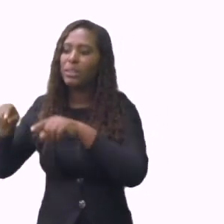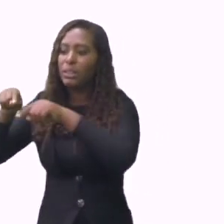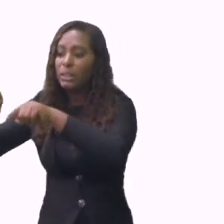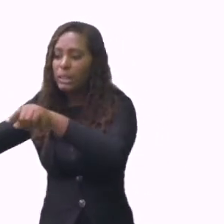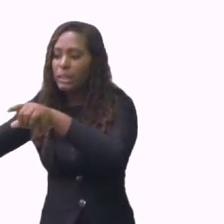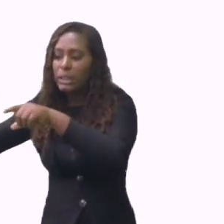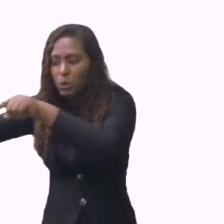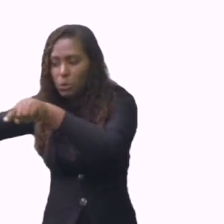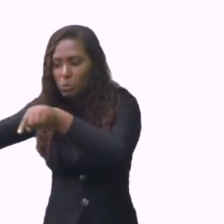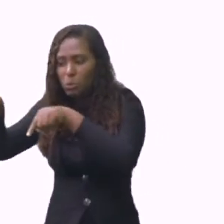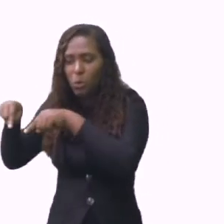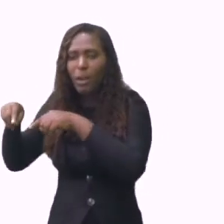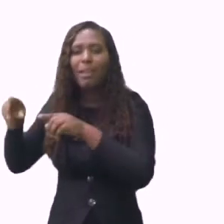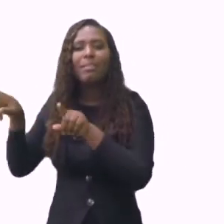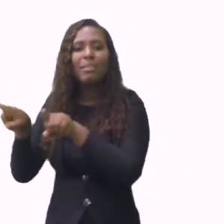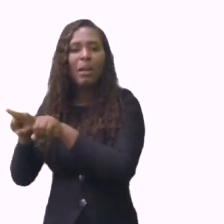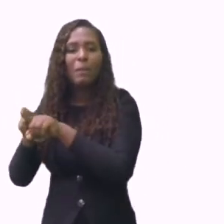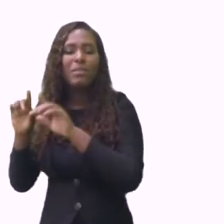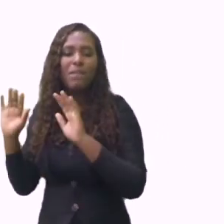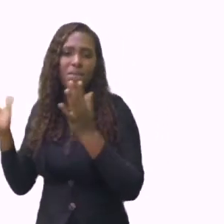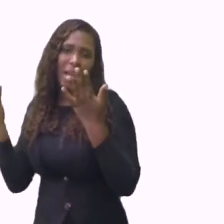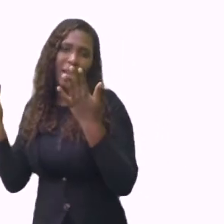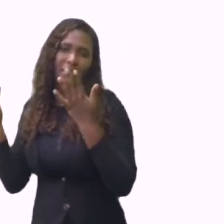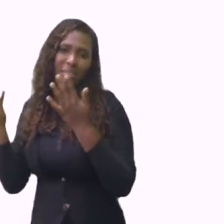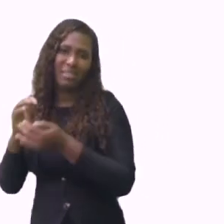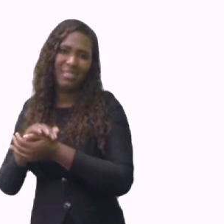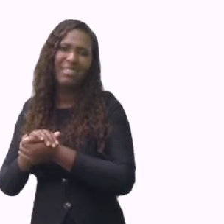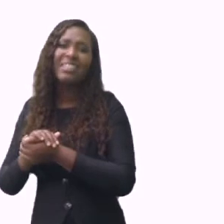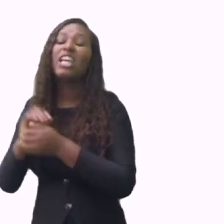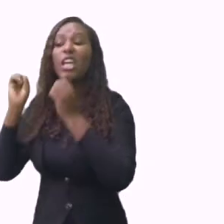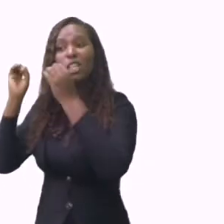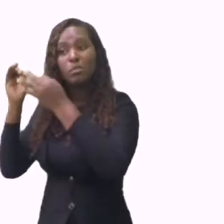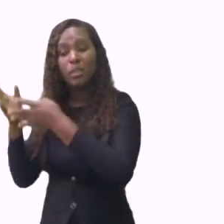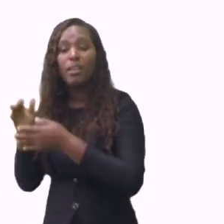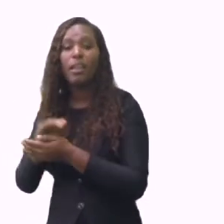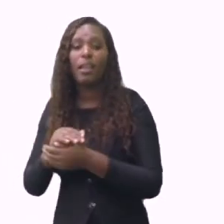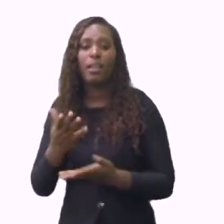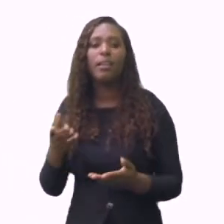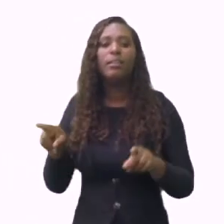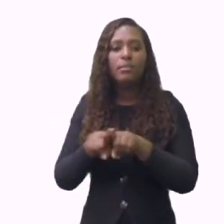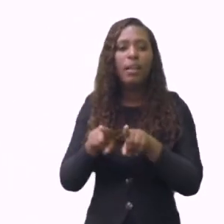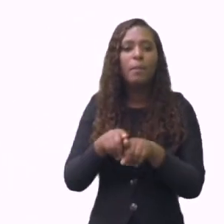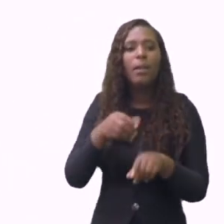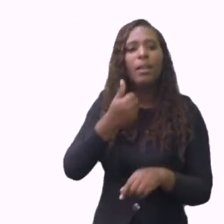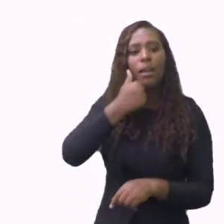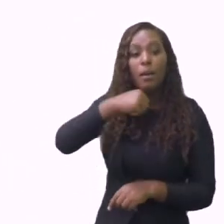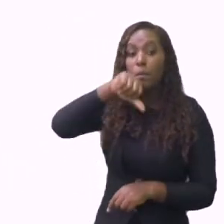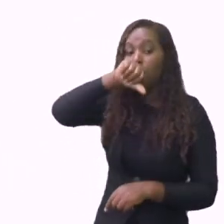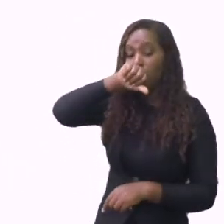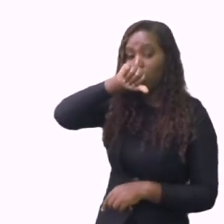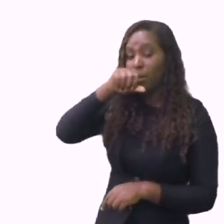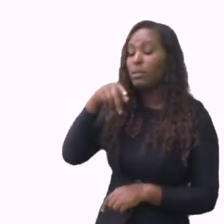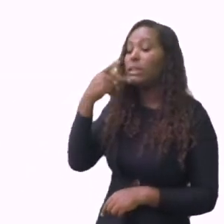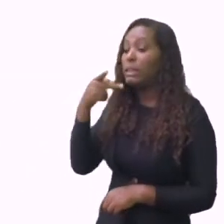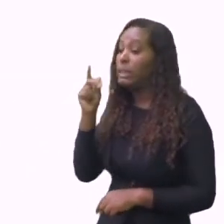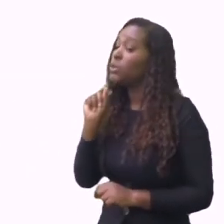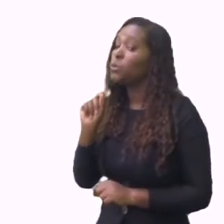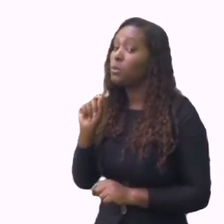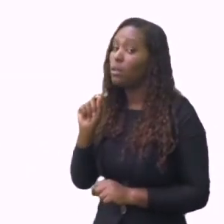tome cuidado. Viu que eu parei ali para continuar a fala da mãe? Então, esses são os dois